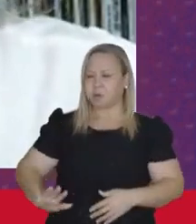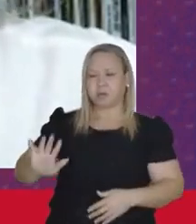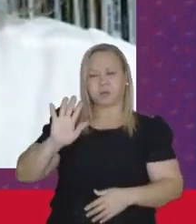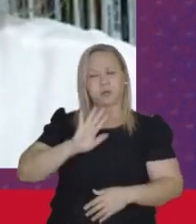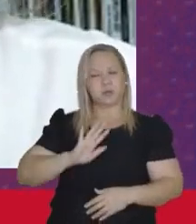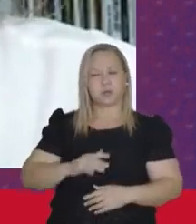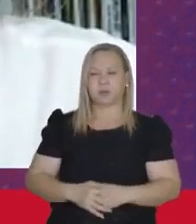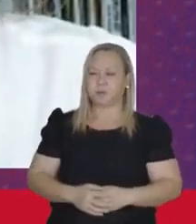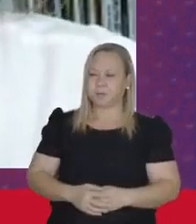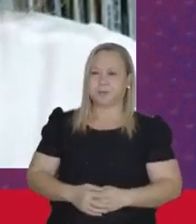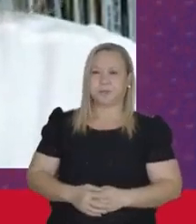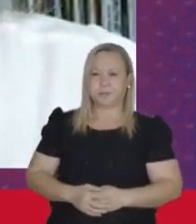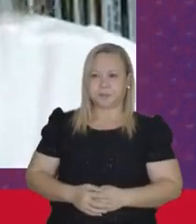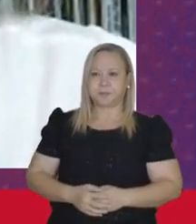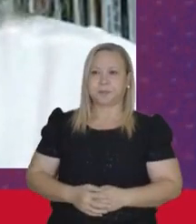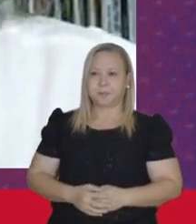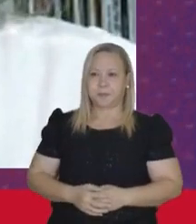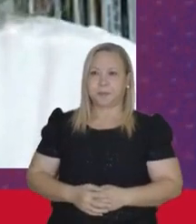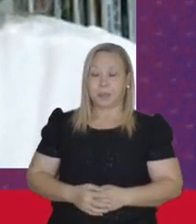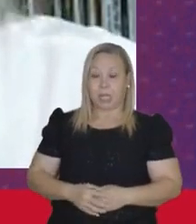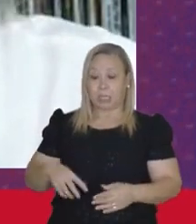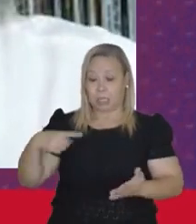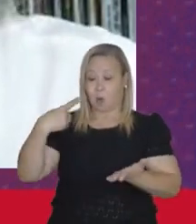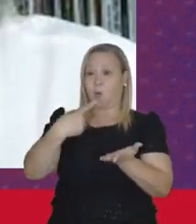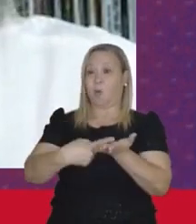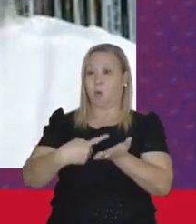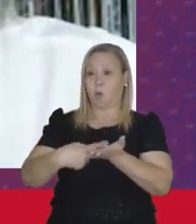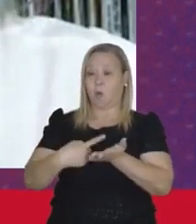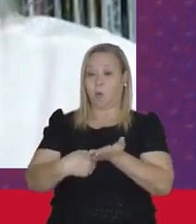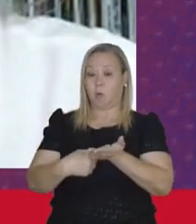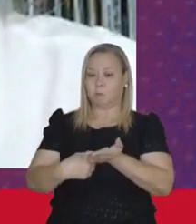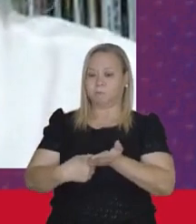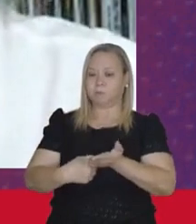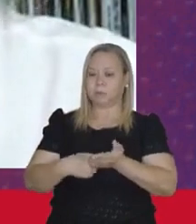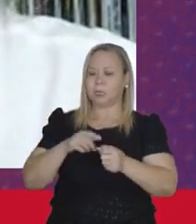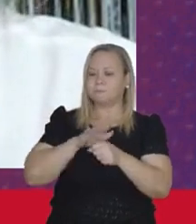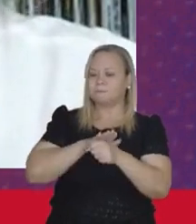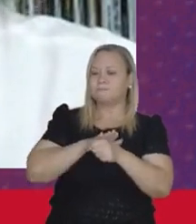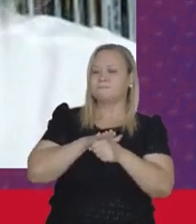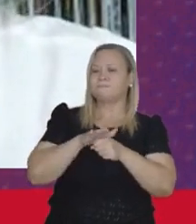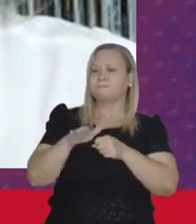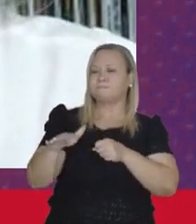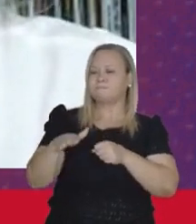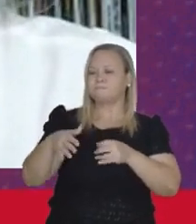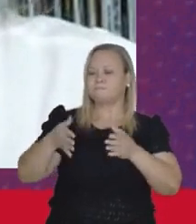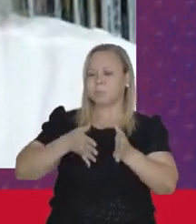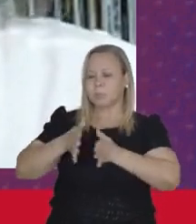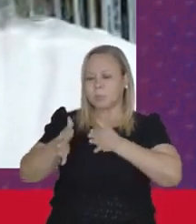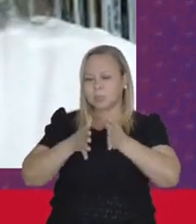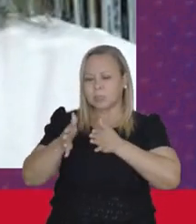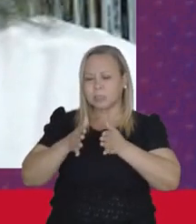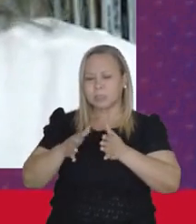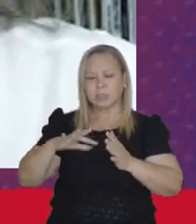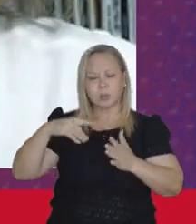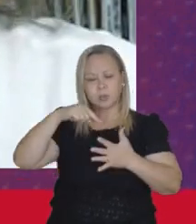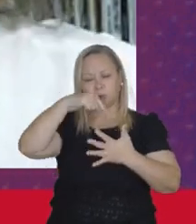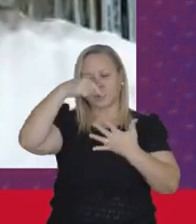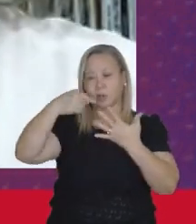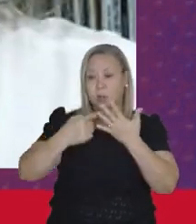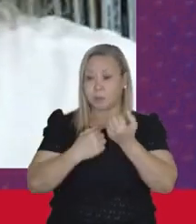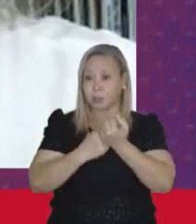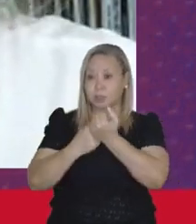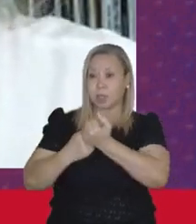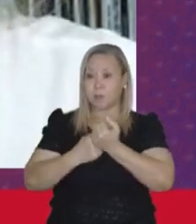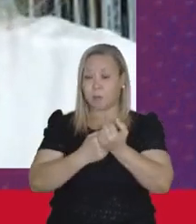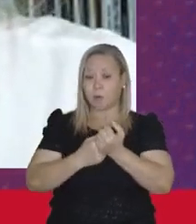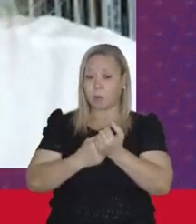mental. O compromisso, então, é com o pleno acesso. E todas as medidas de apoio, elas deverão,